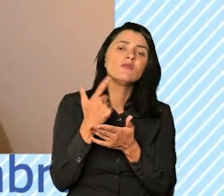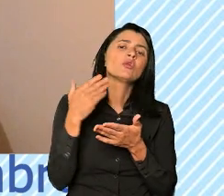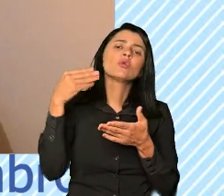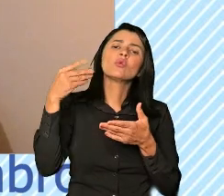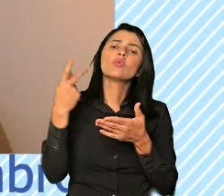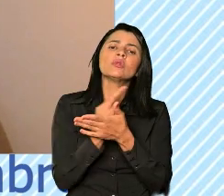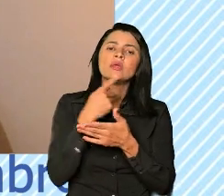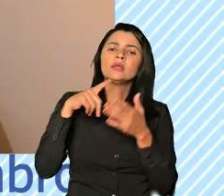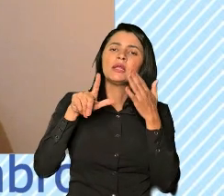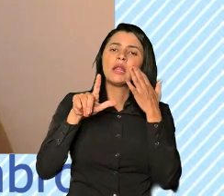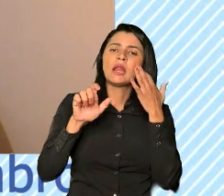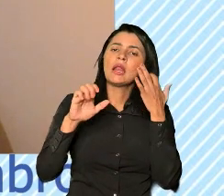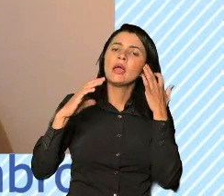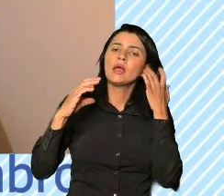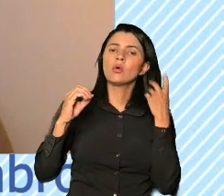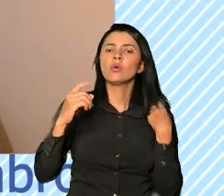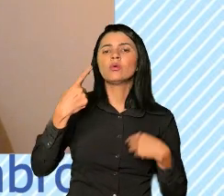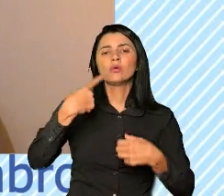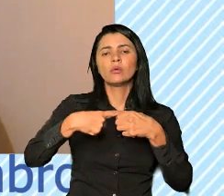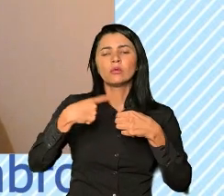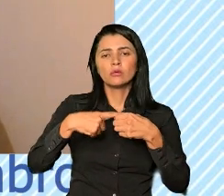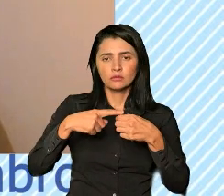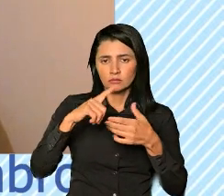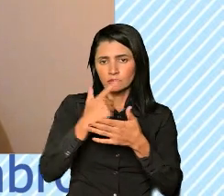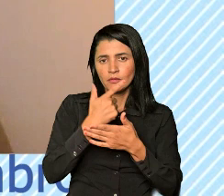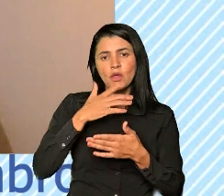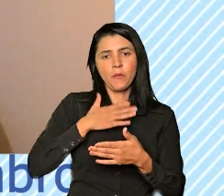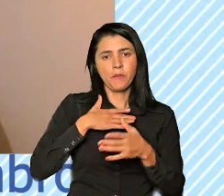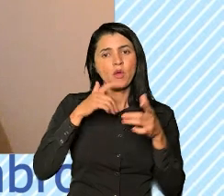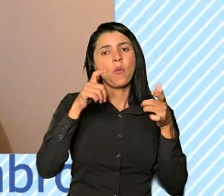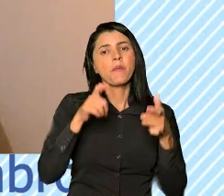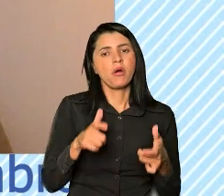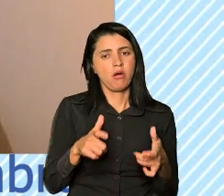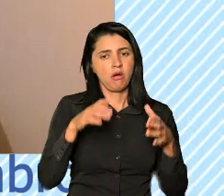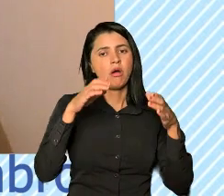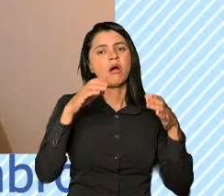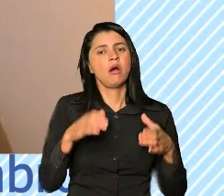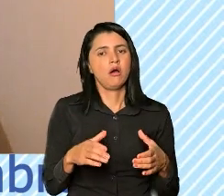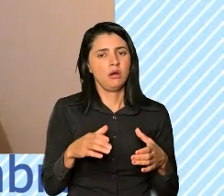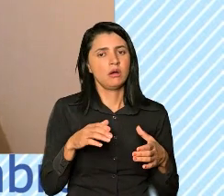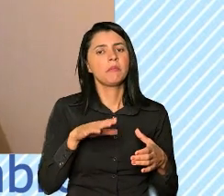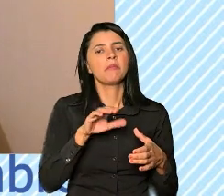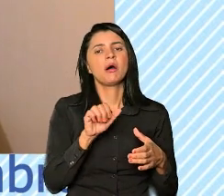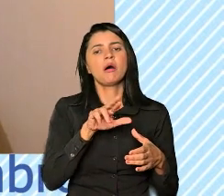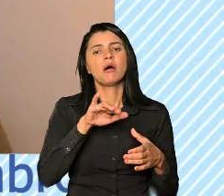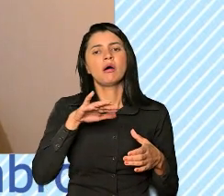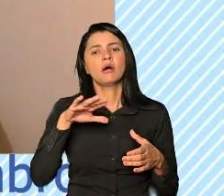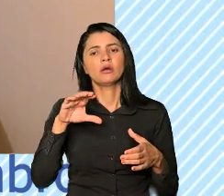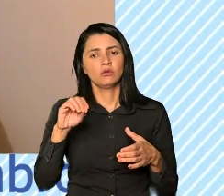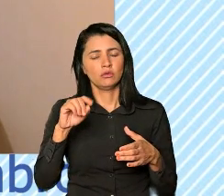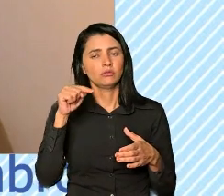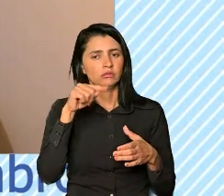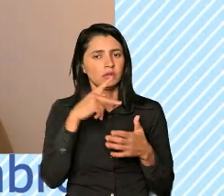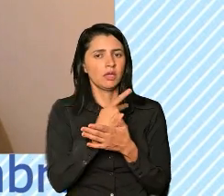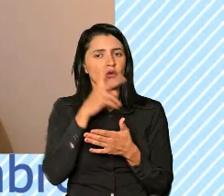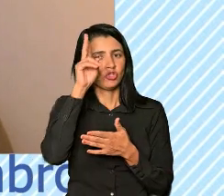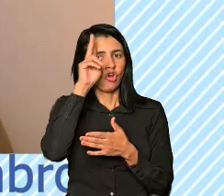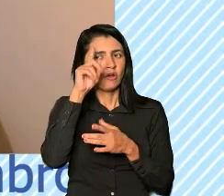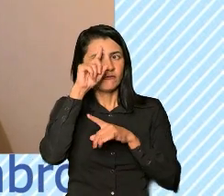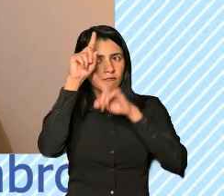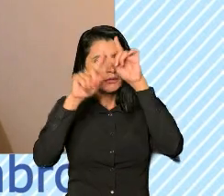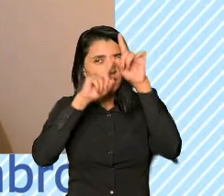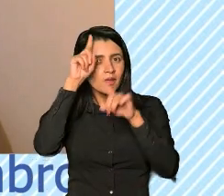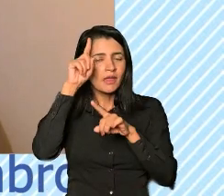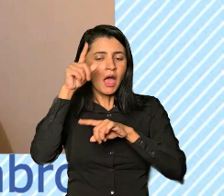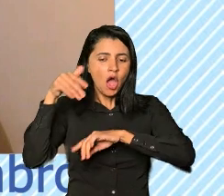em Lecco, e o livro é no meu bairro. Então, é uma história toda inventada, mas que se passa no meu bairro. Então, todas as